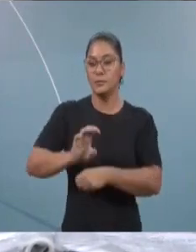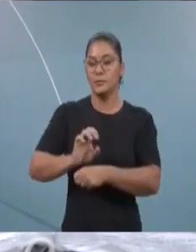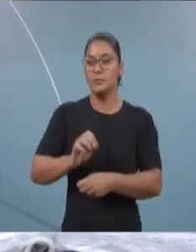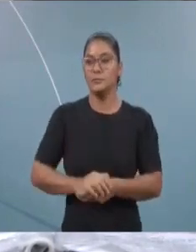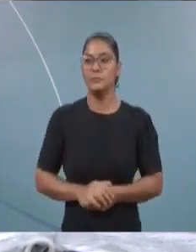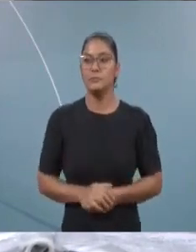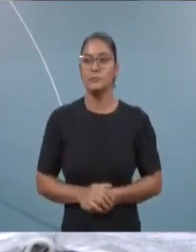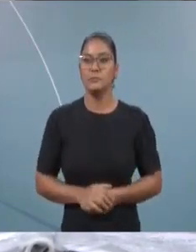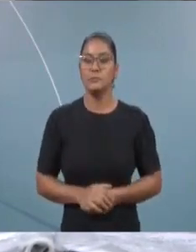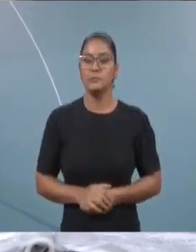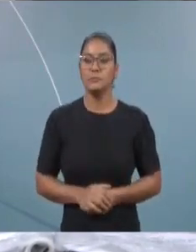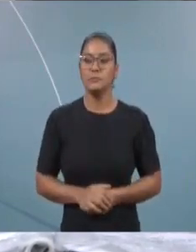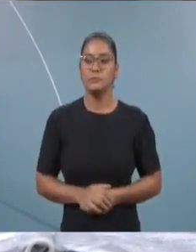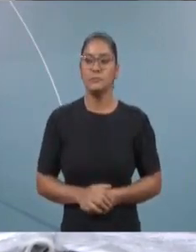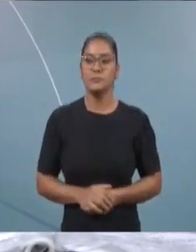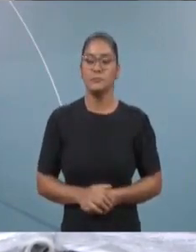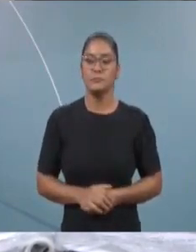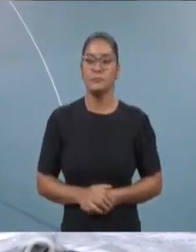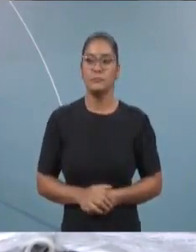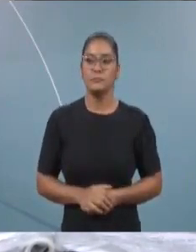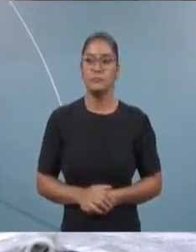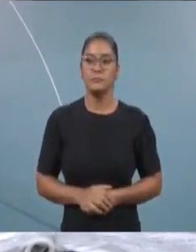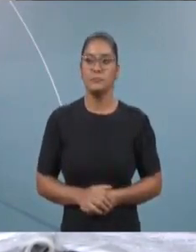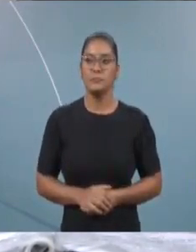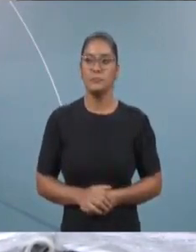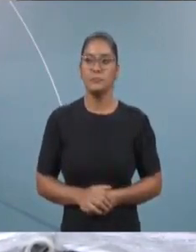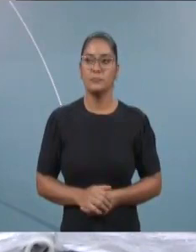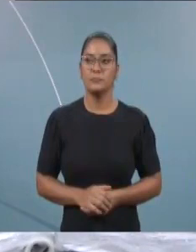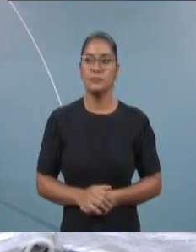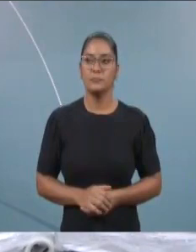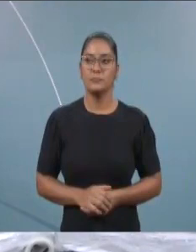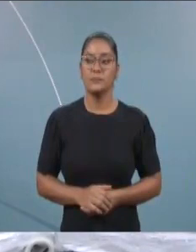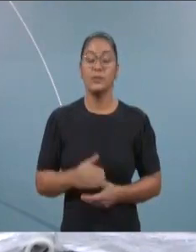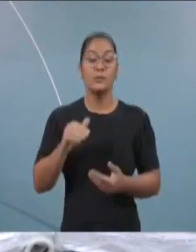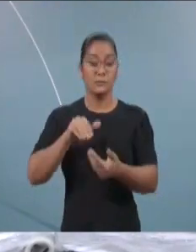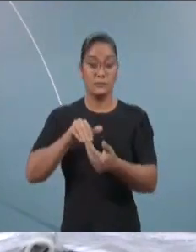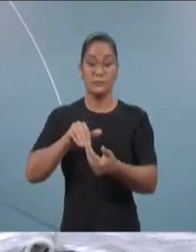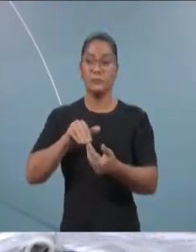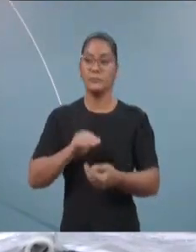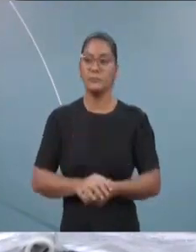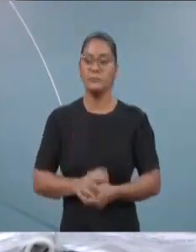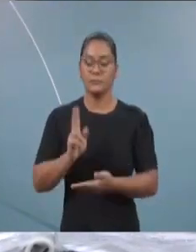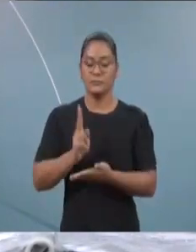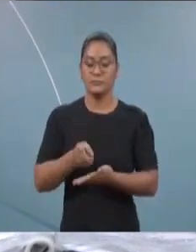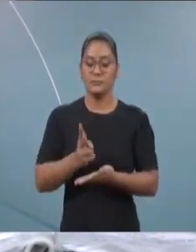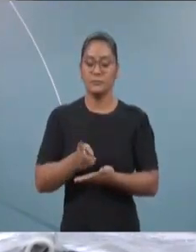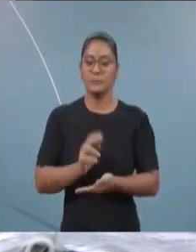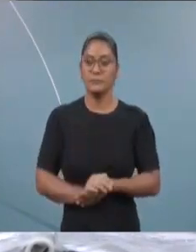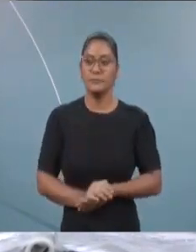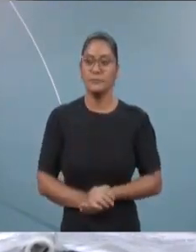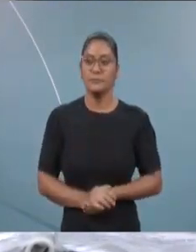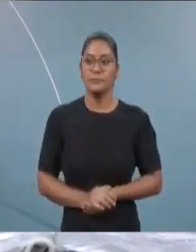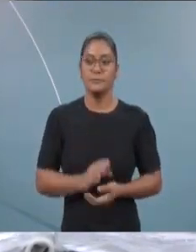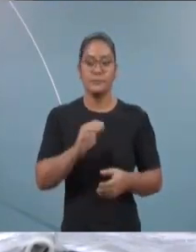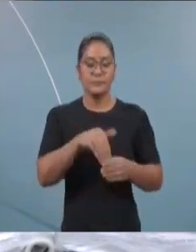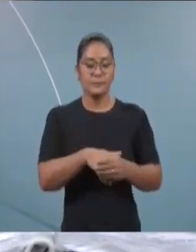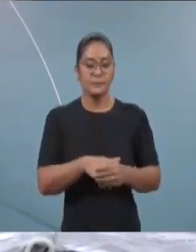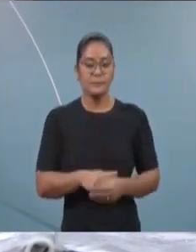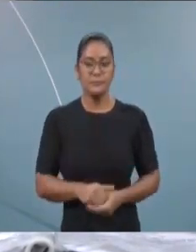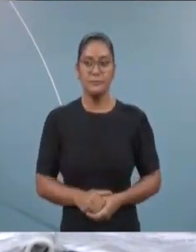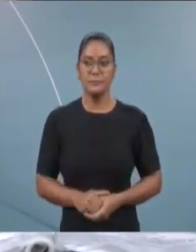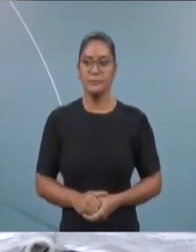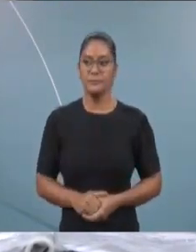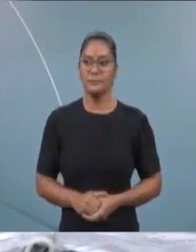Grande do Norte tem emenda substitutivo aqueles que concordam permaneçam Como estão em votação aqueles que concordam permaneçam